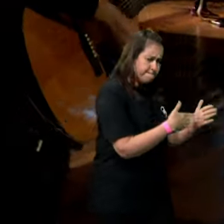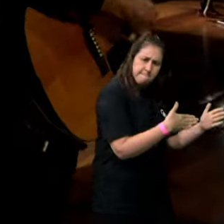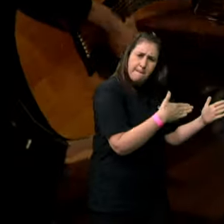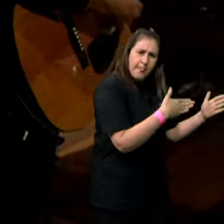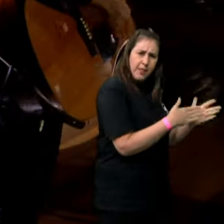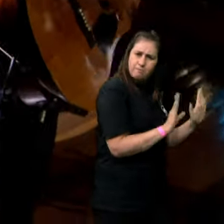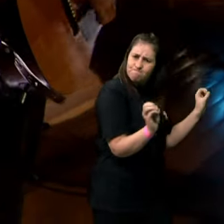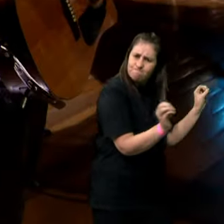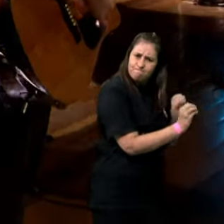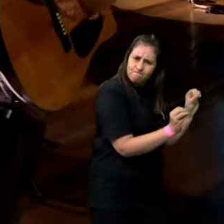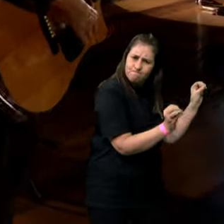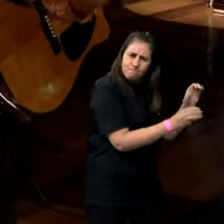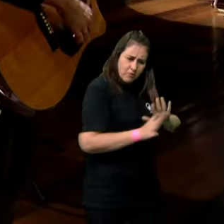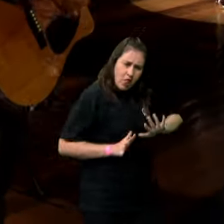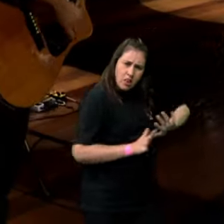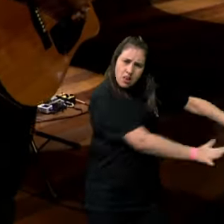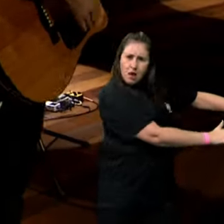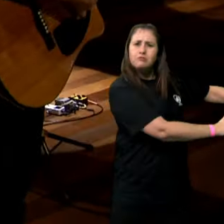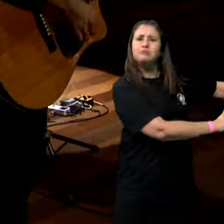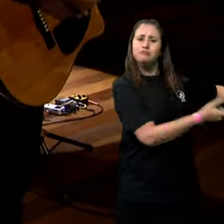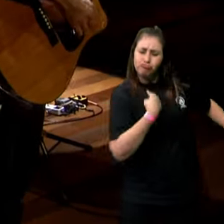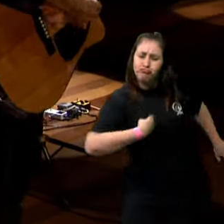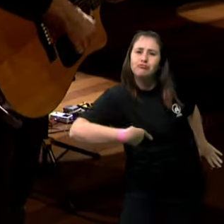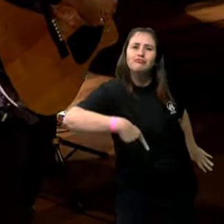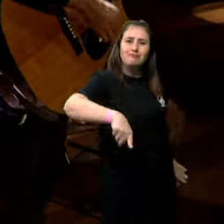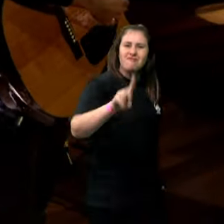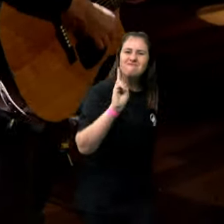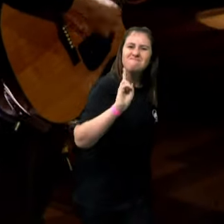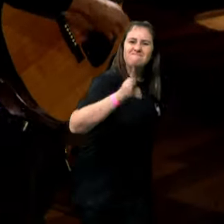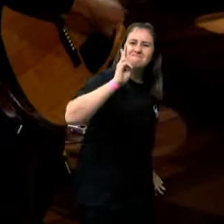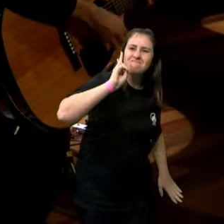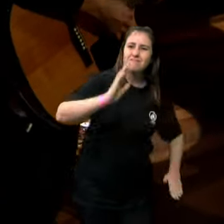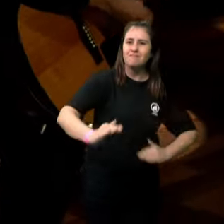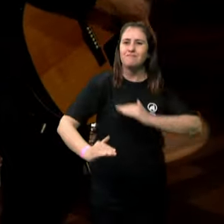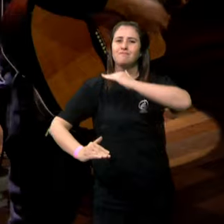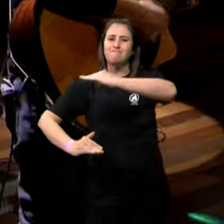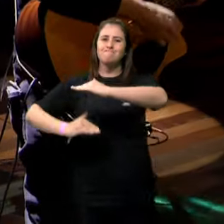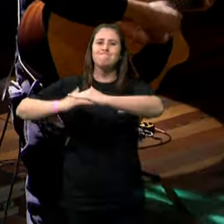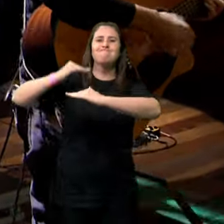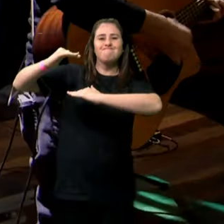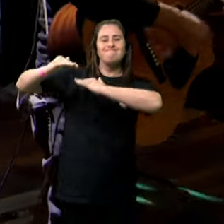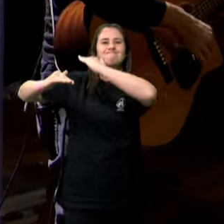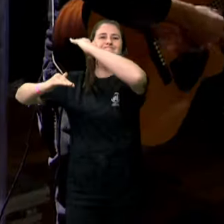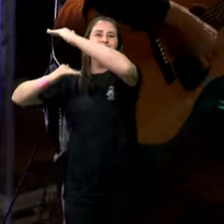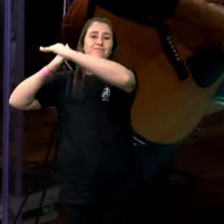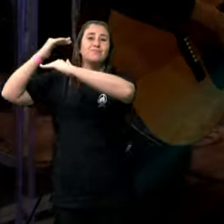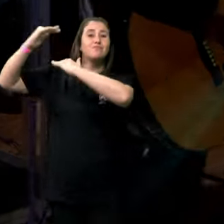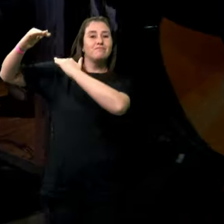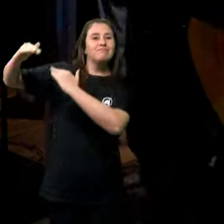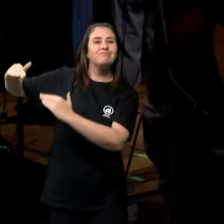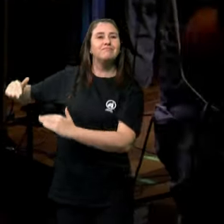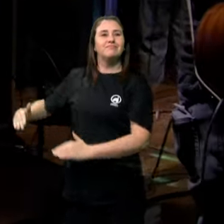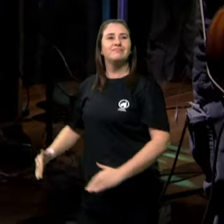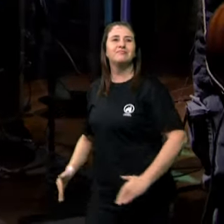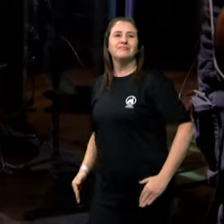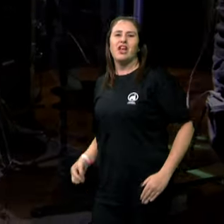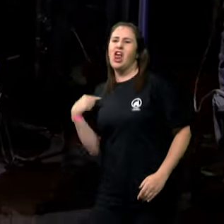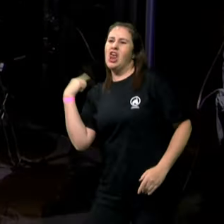não pode renova as forças do seu exército a